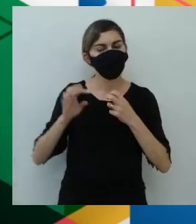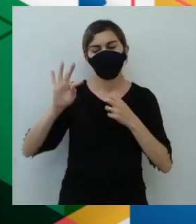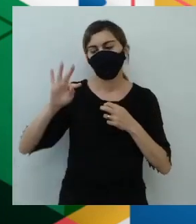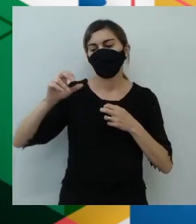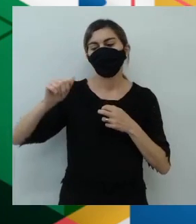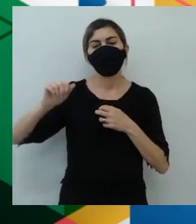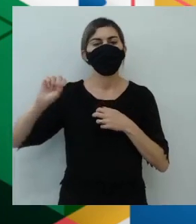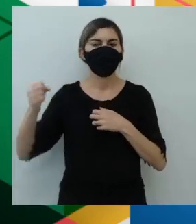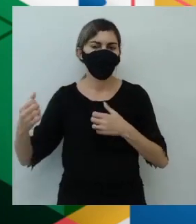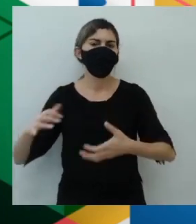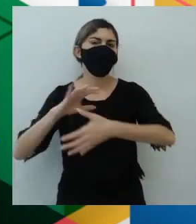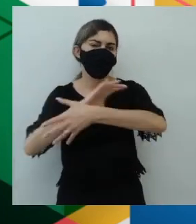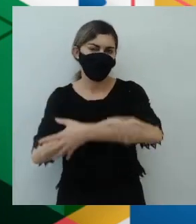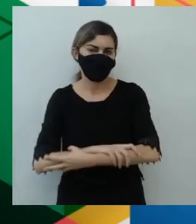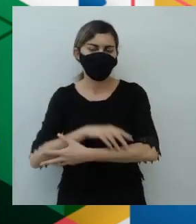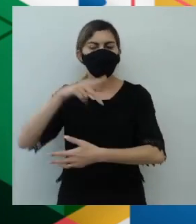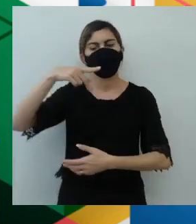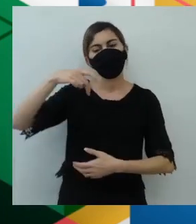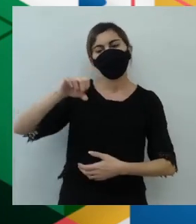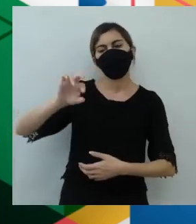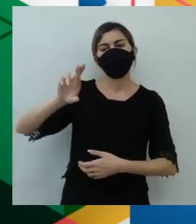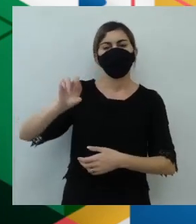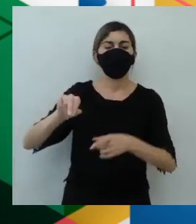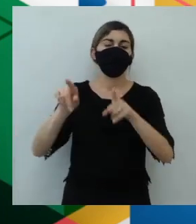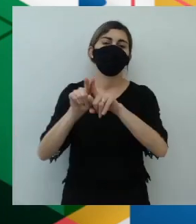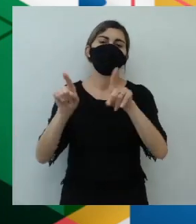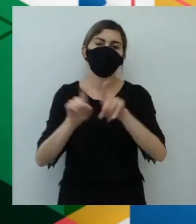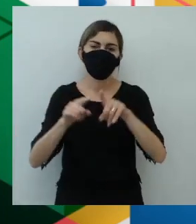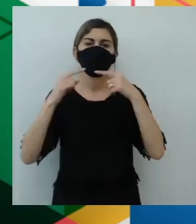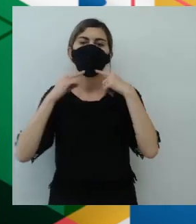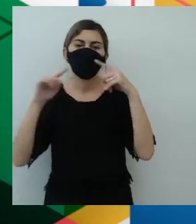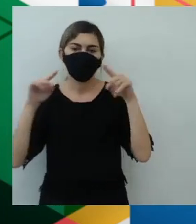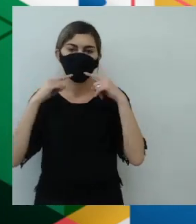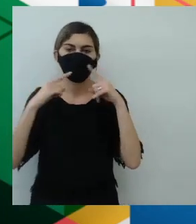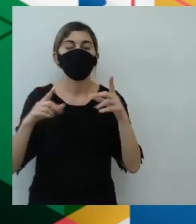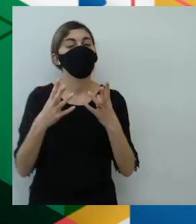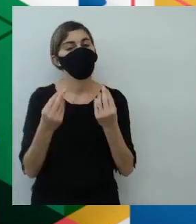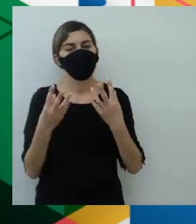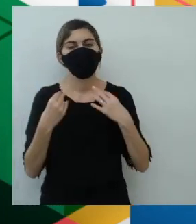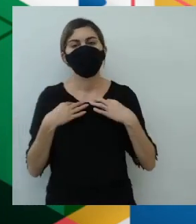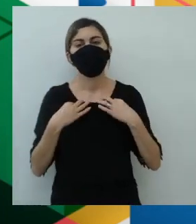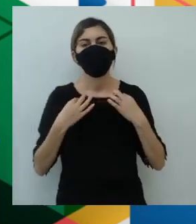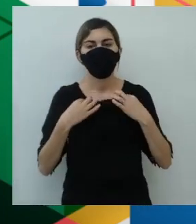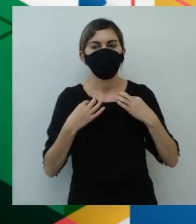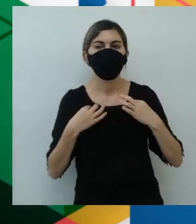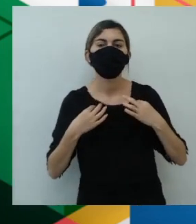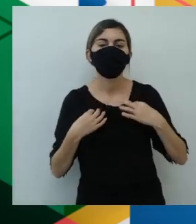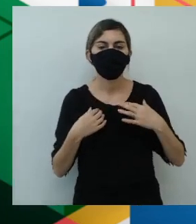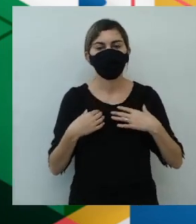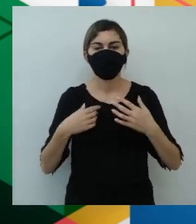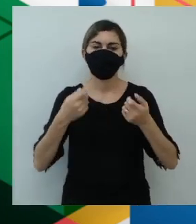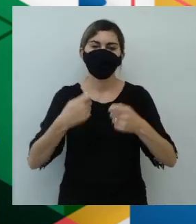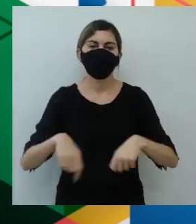está de parceria com Pedro, também reclamando de Jéssica, que tem muita roupa sem necessidade. Então ela volta a